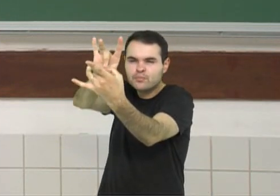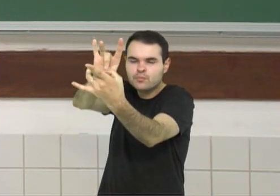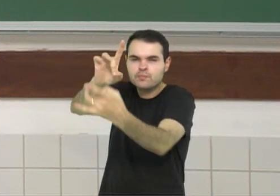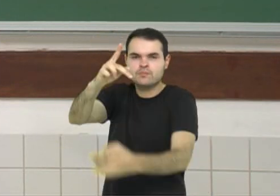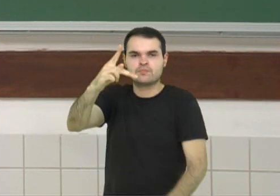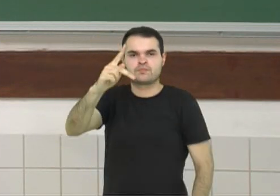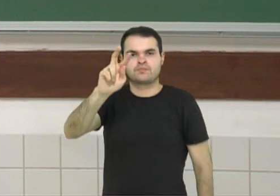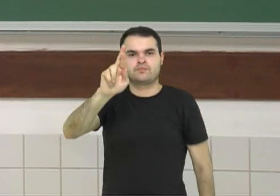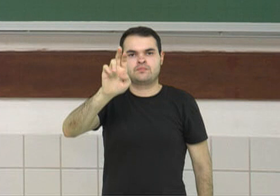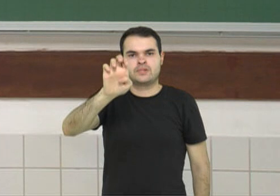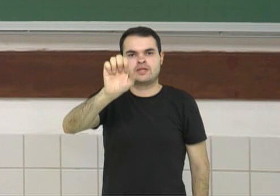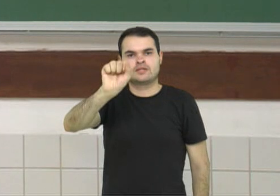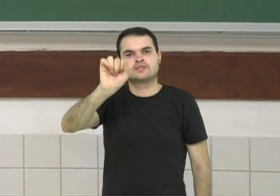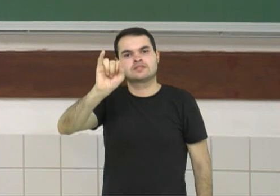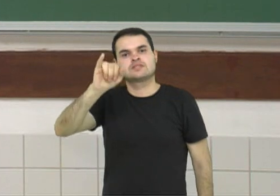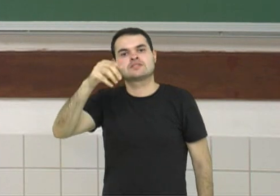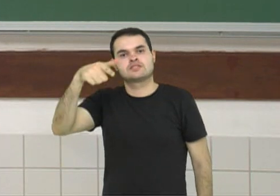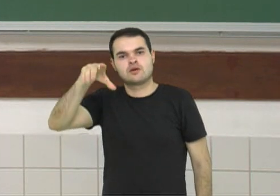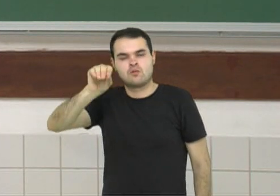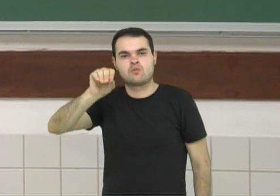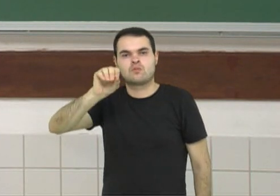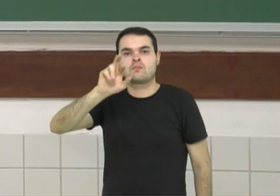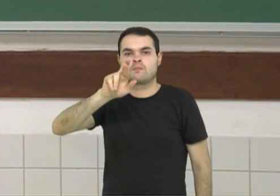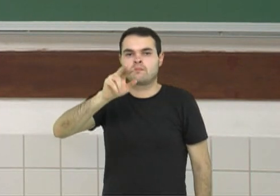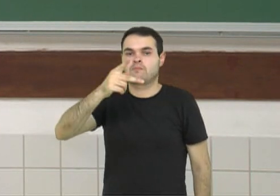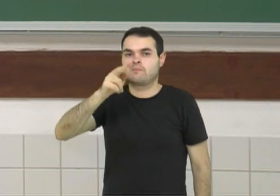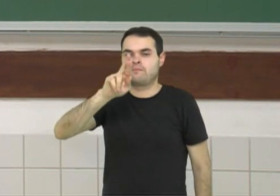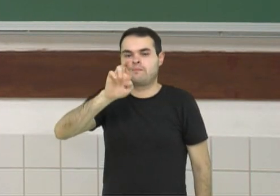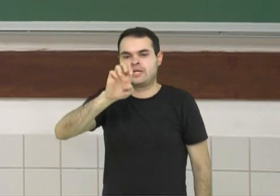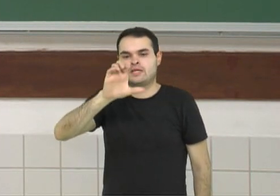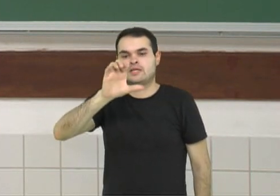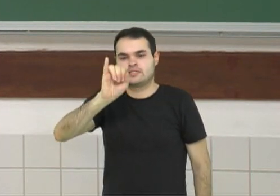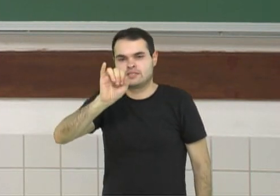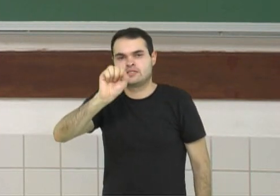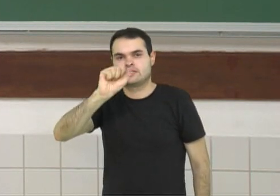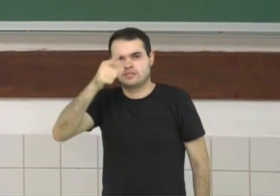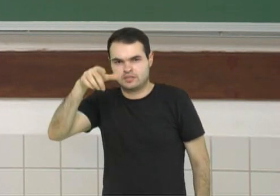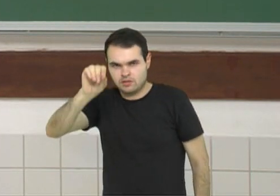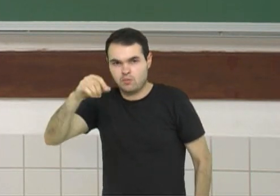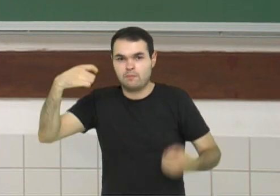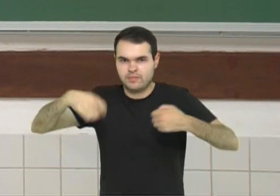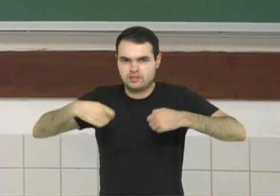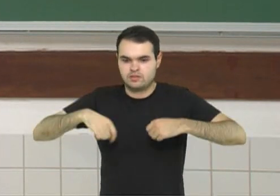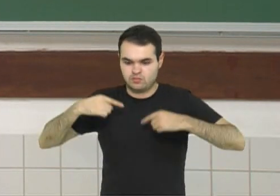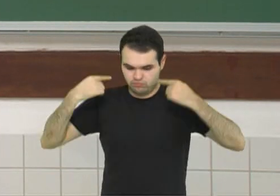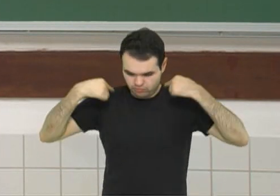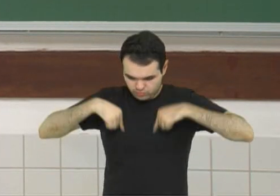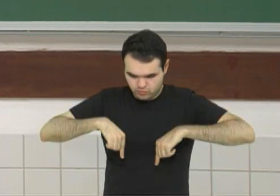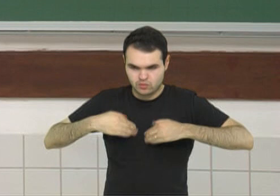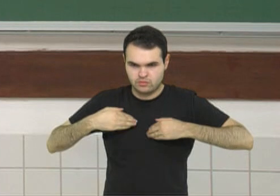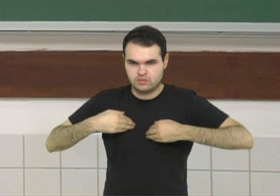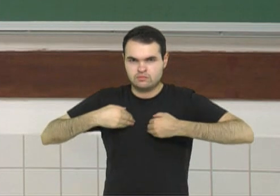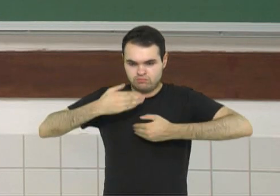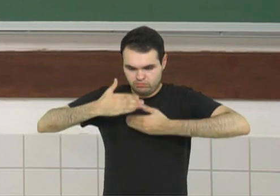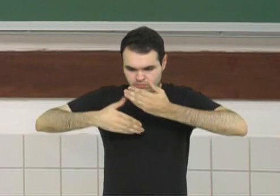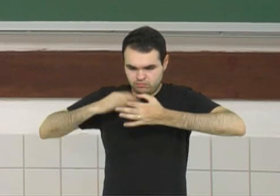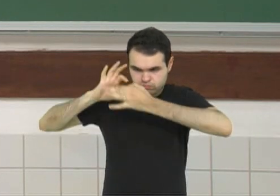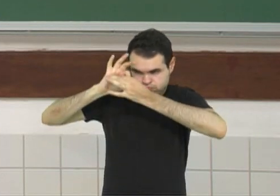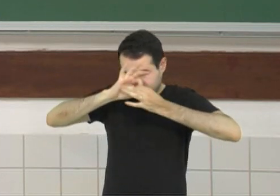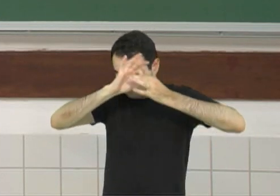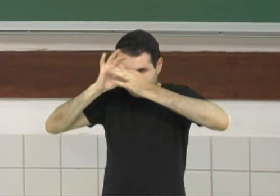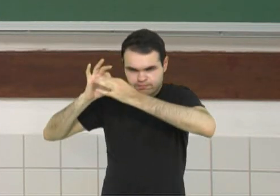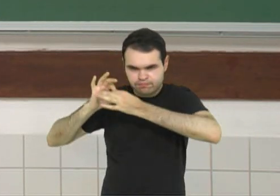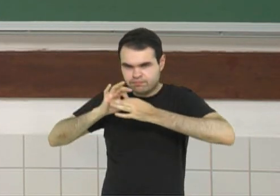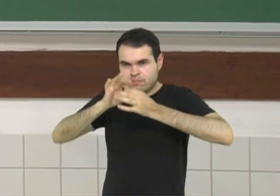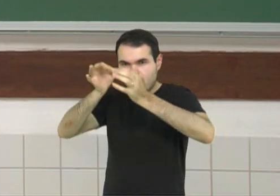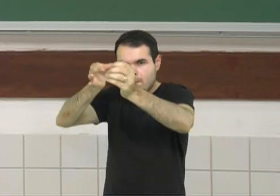esses esportes de precisão exigem do praticante, do atleta, uma grande coordenação motora, para